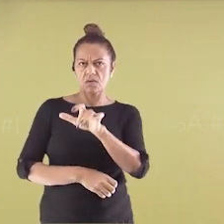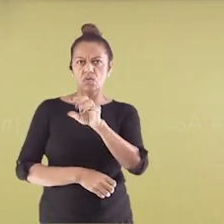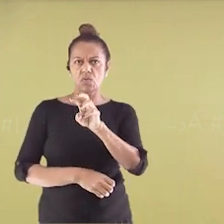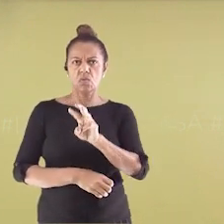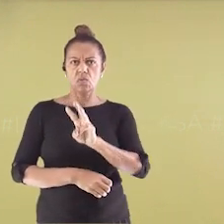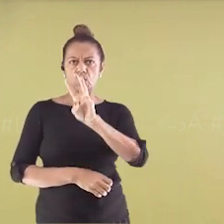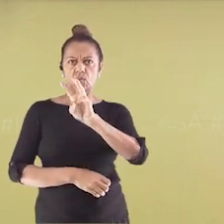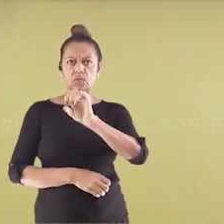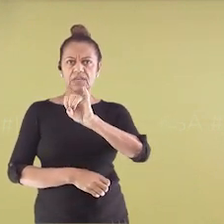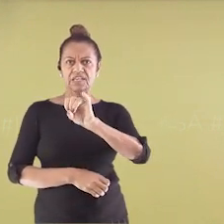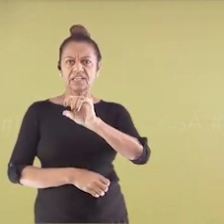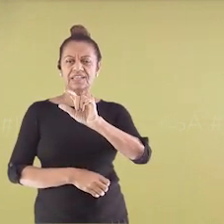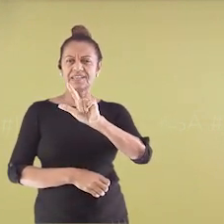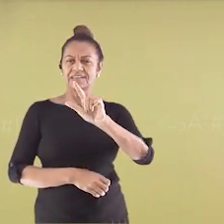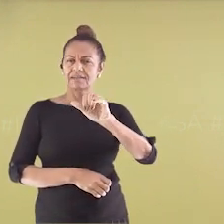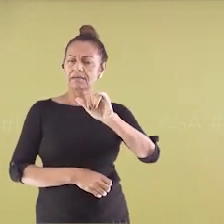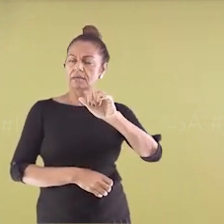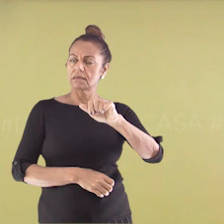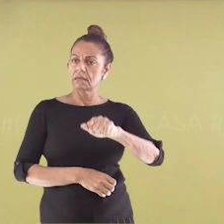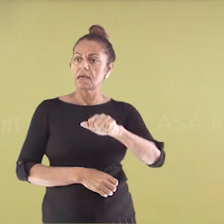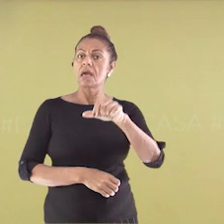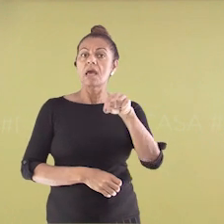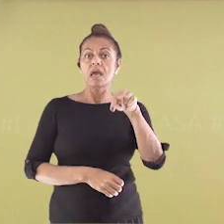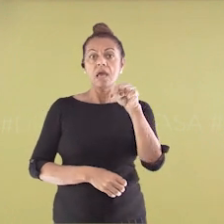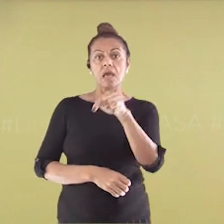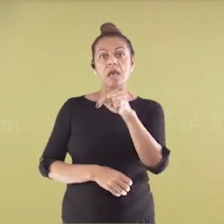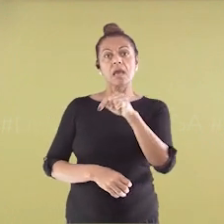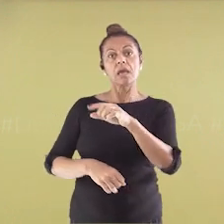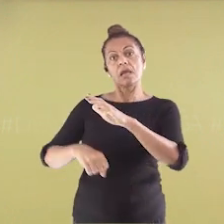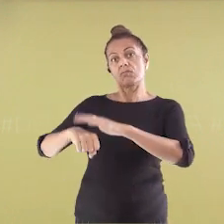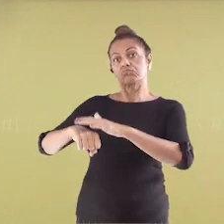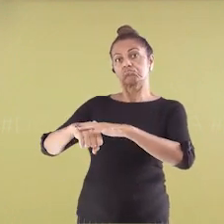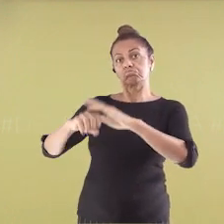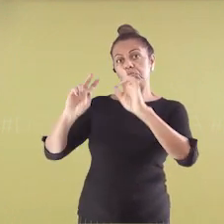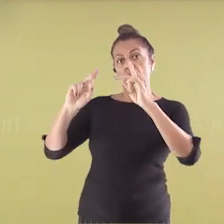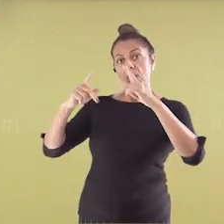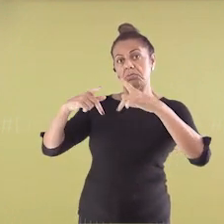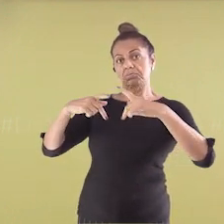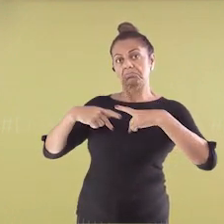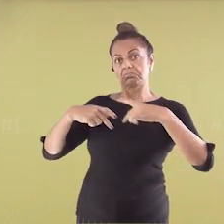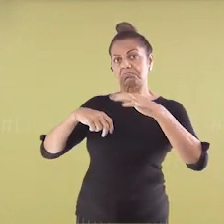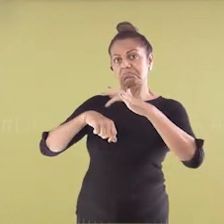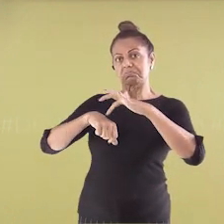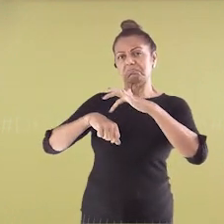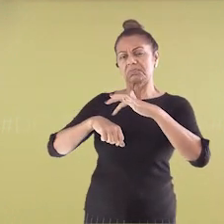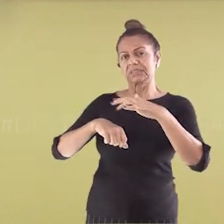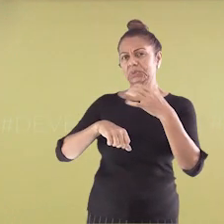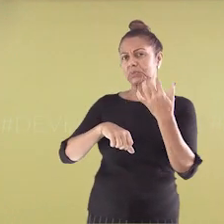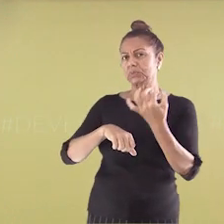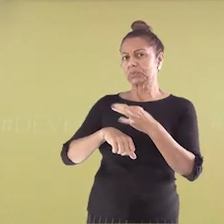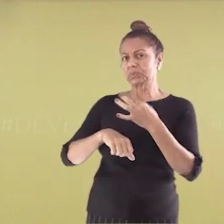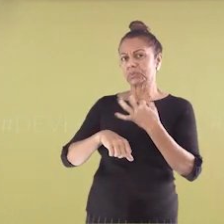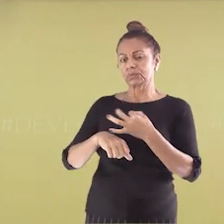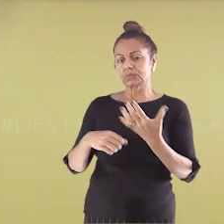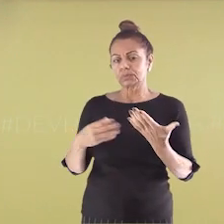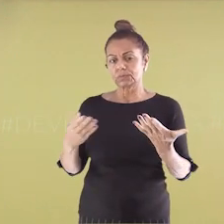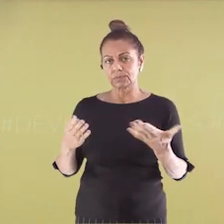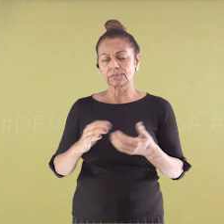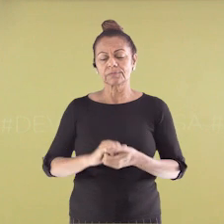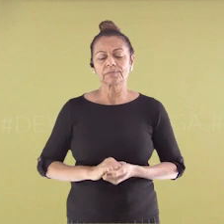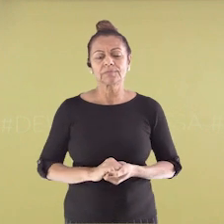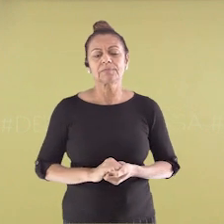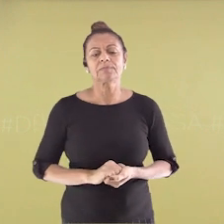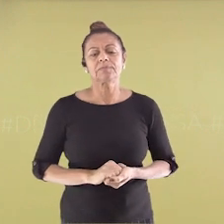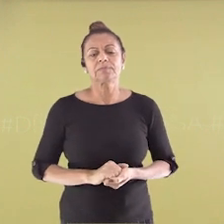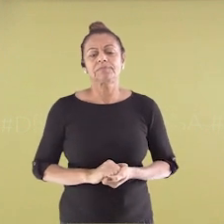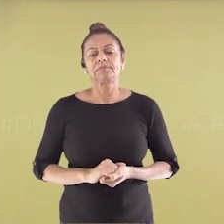aqui. William se machucou. O verbo machucar exerce, a ação sobre